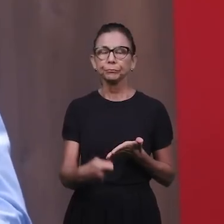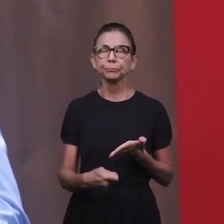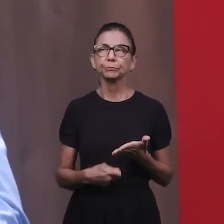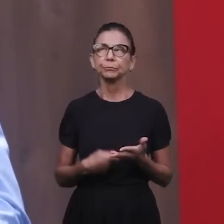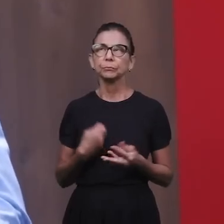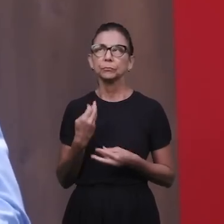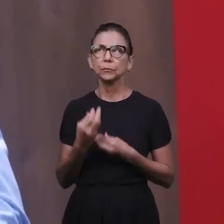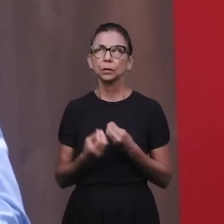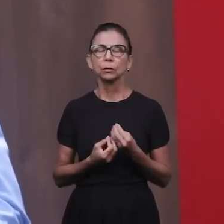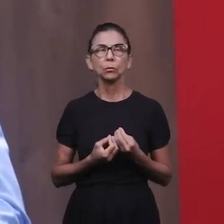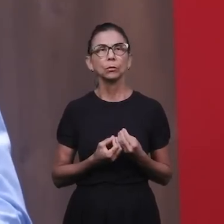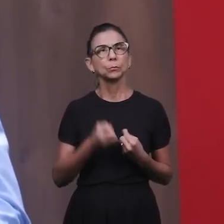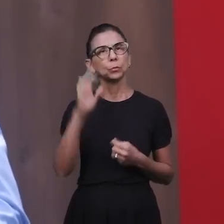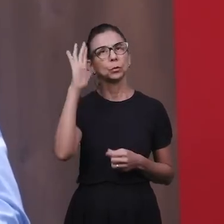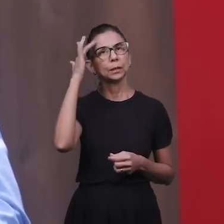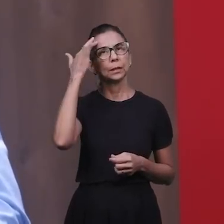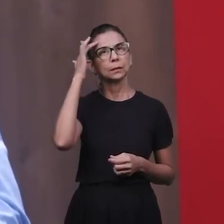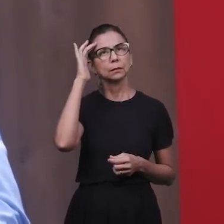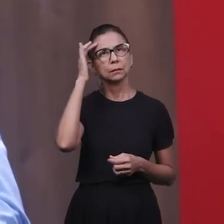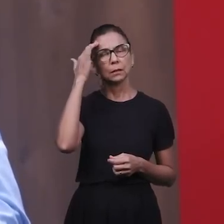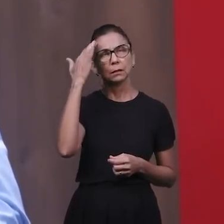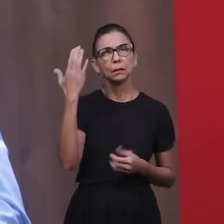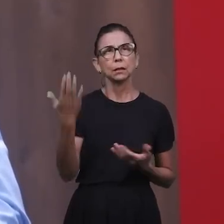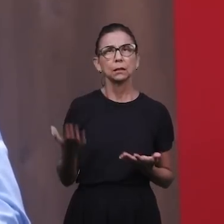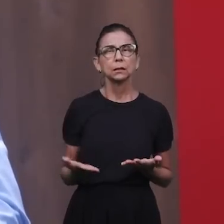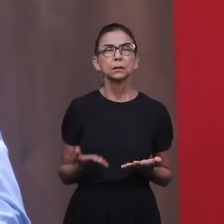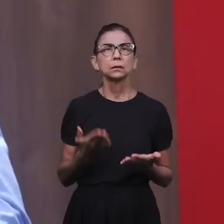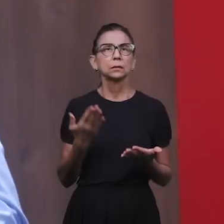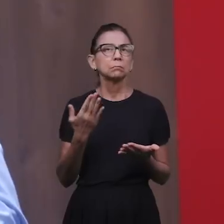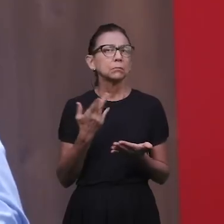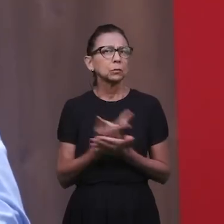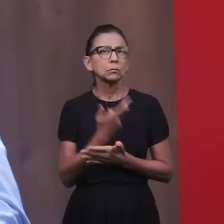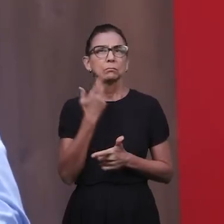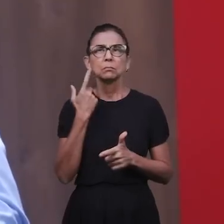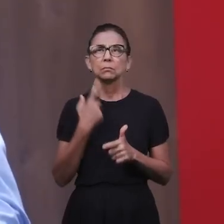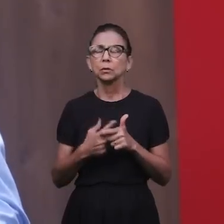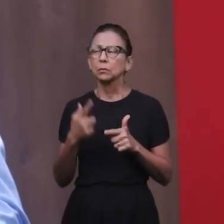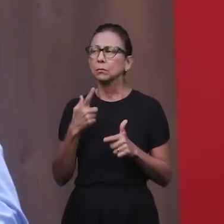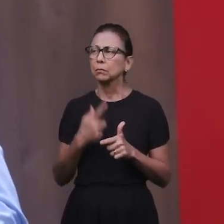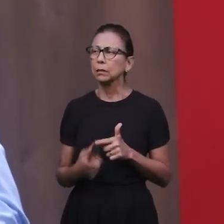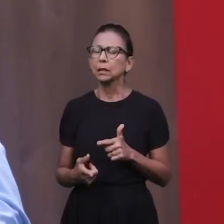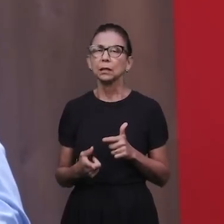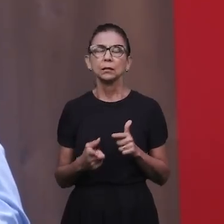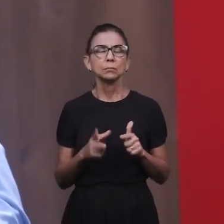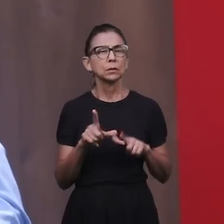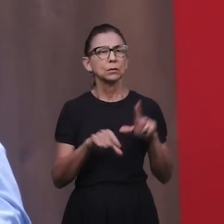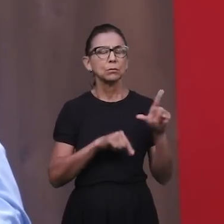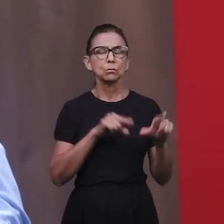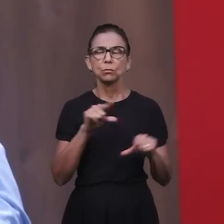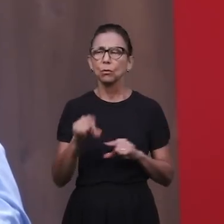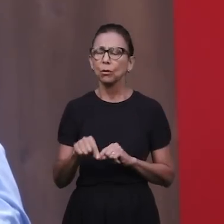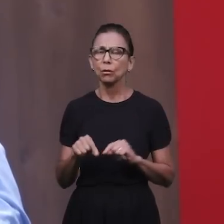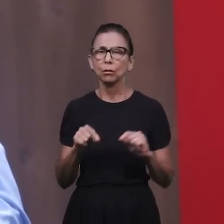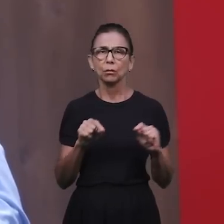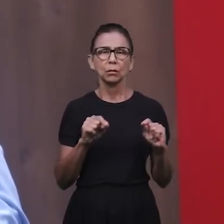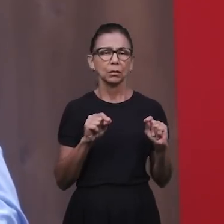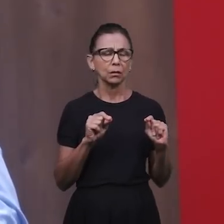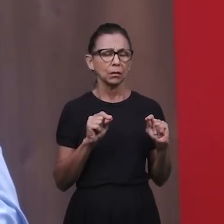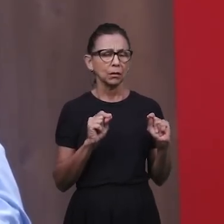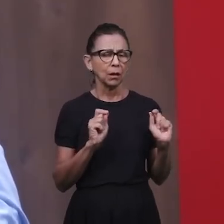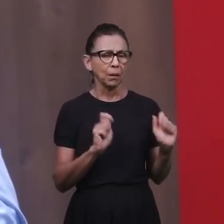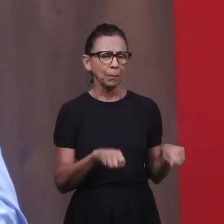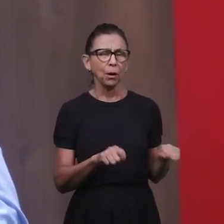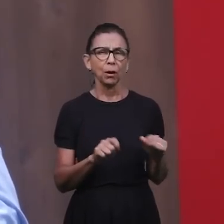aquilo de fato convém fazer, se vale a pena fazer, eu posso fazer? Paulo vai dizer em